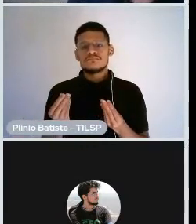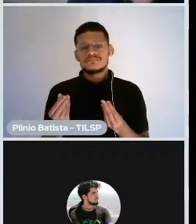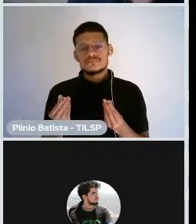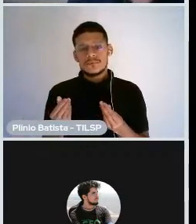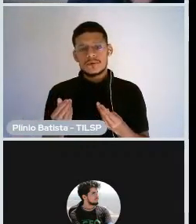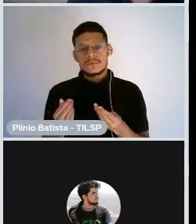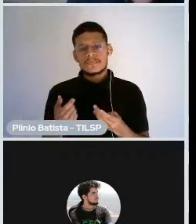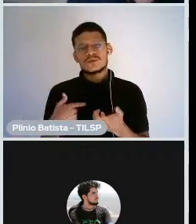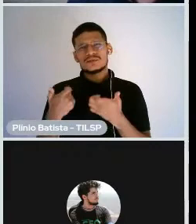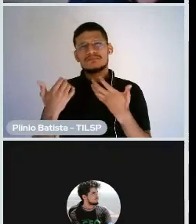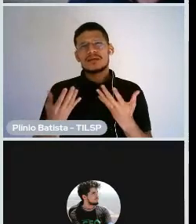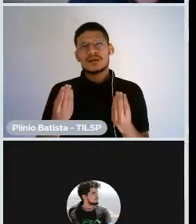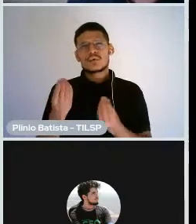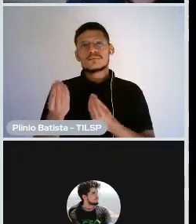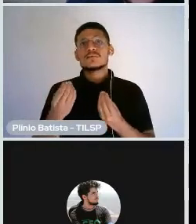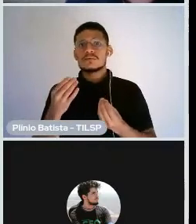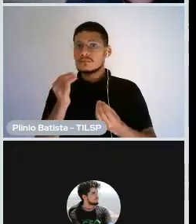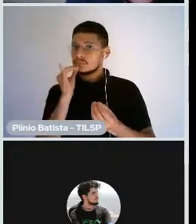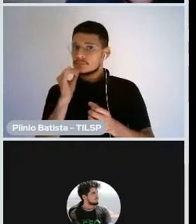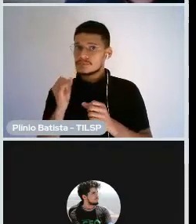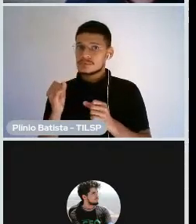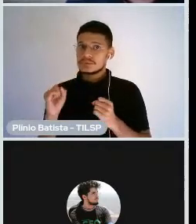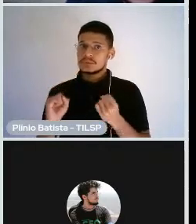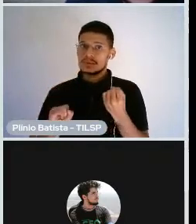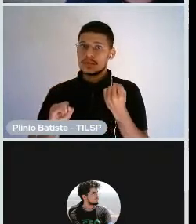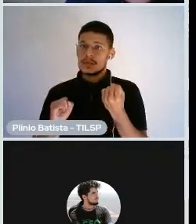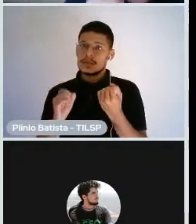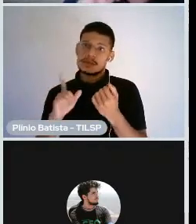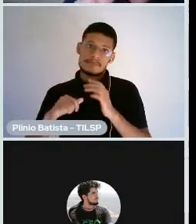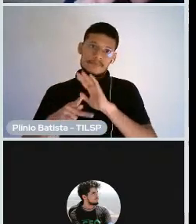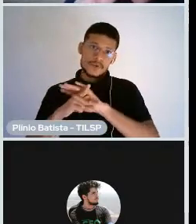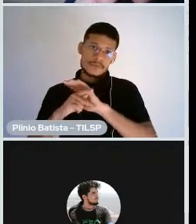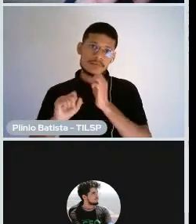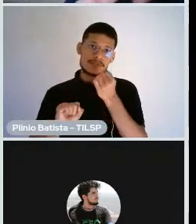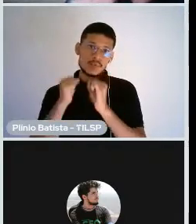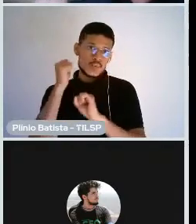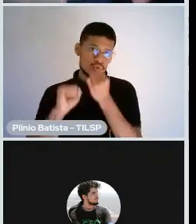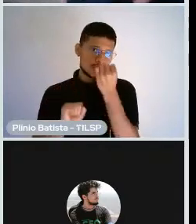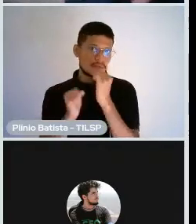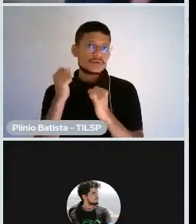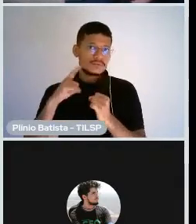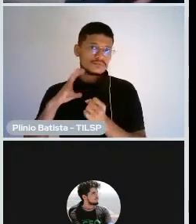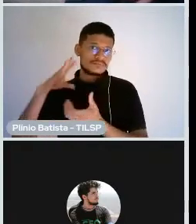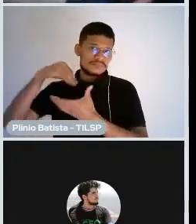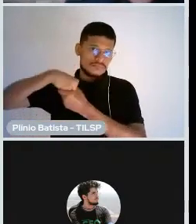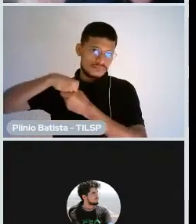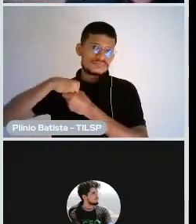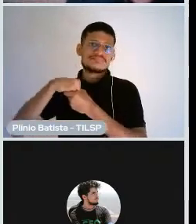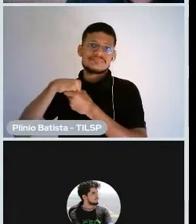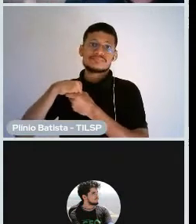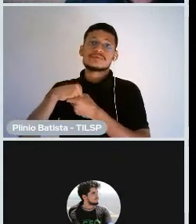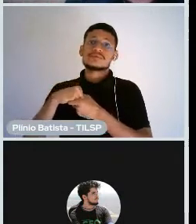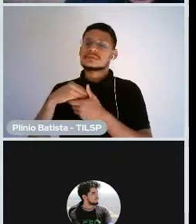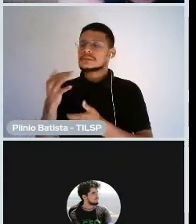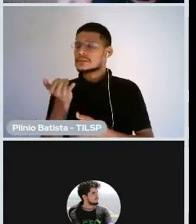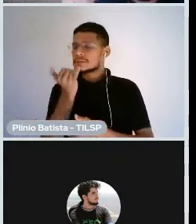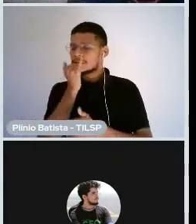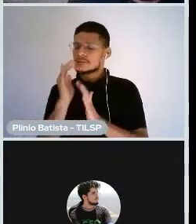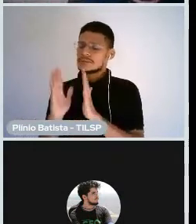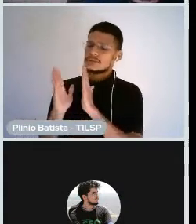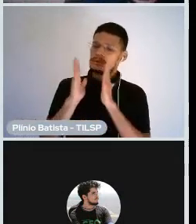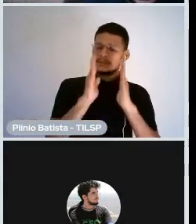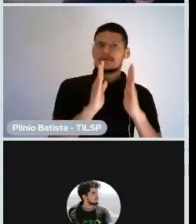como é que eu posso dizer? De indústria muito forte, de industrialização. Né? Na fase 2 ainda, desculpa. Na fase 2 a gente tem